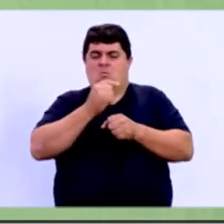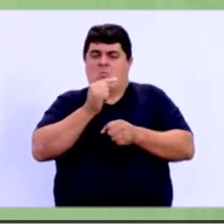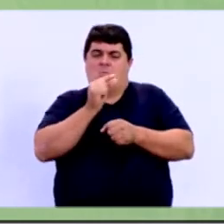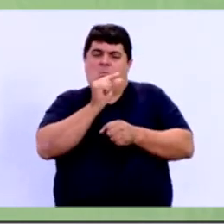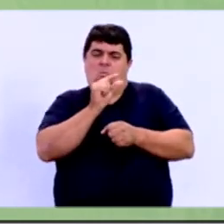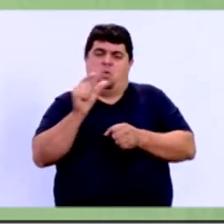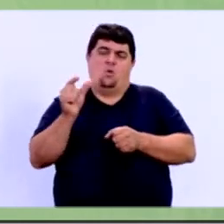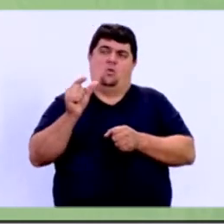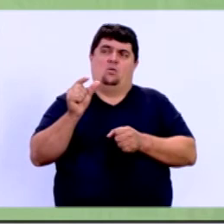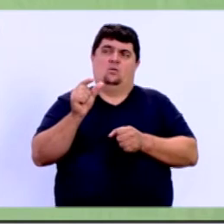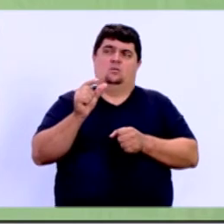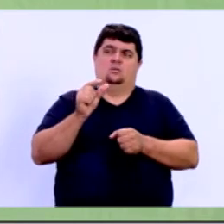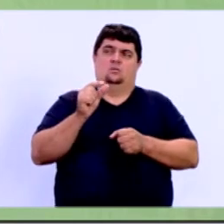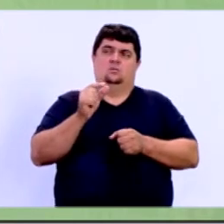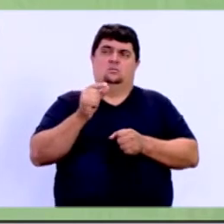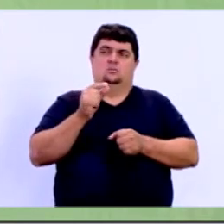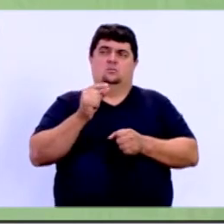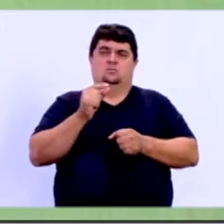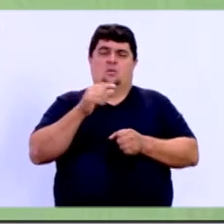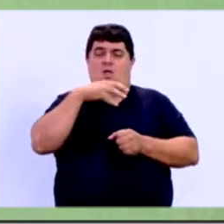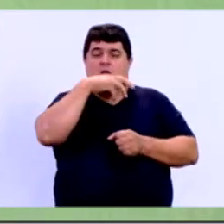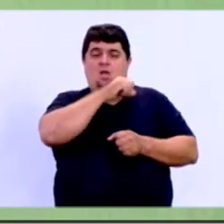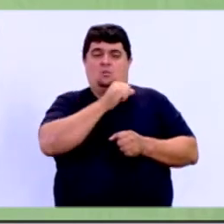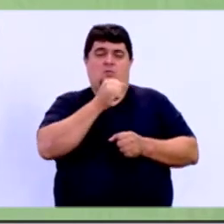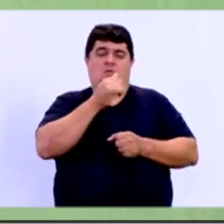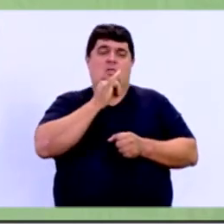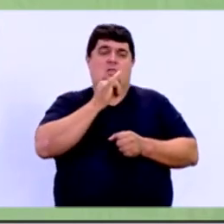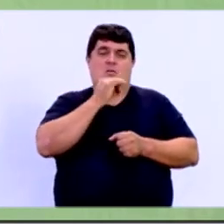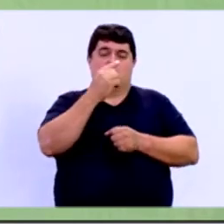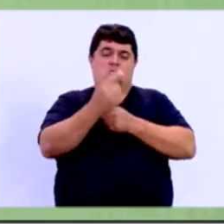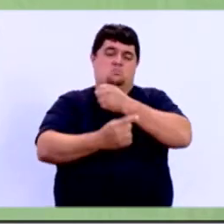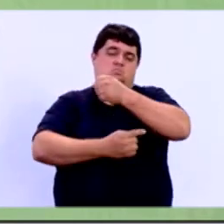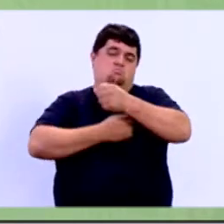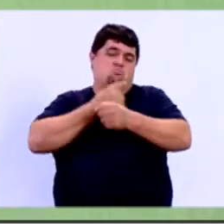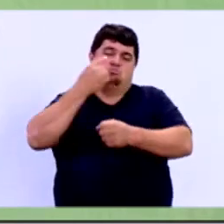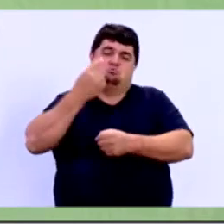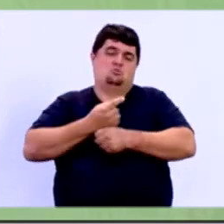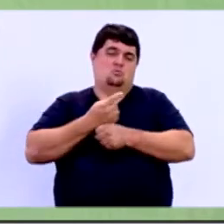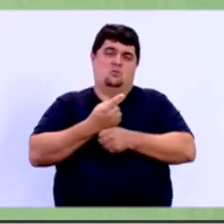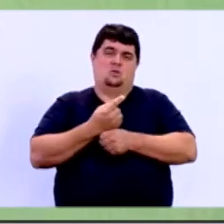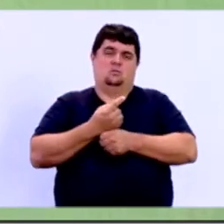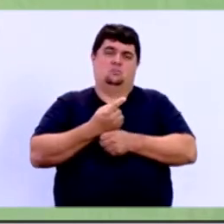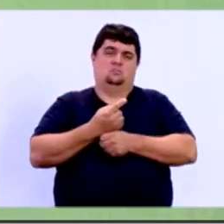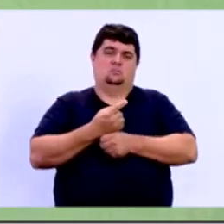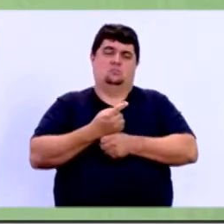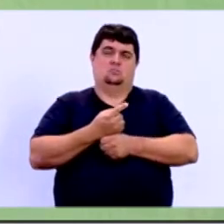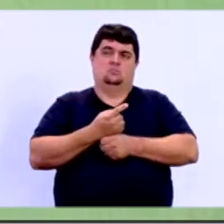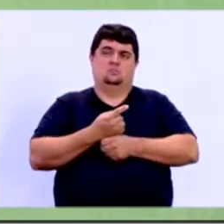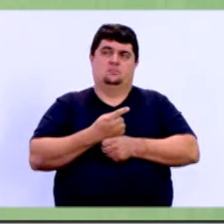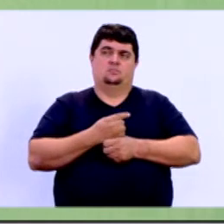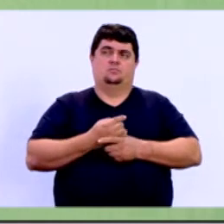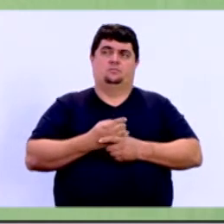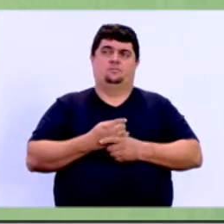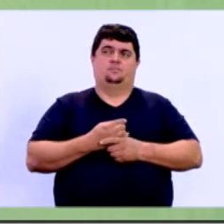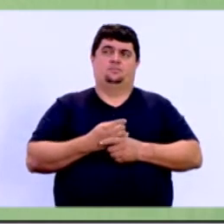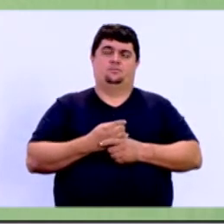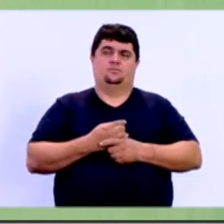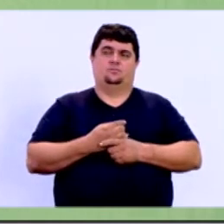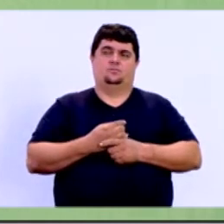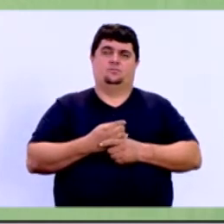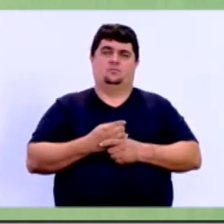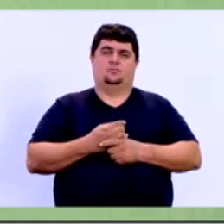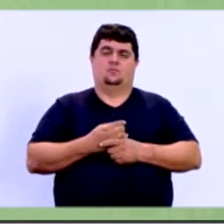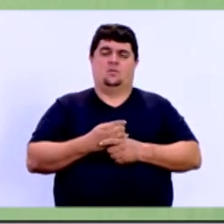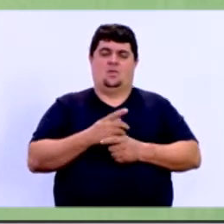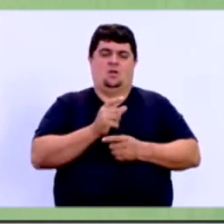né, um curto tempo, né, e geralmente ele ocorre até um ano. É um